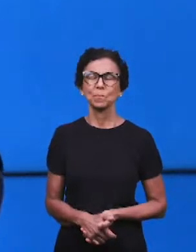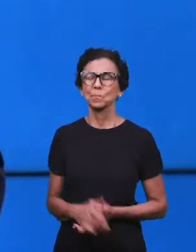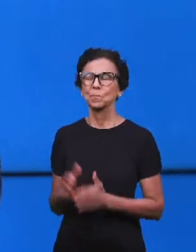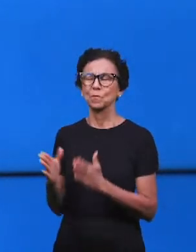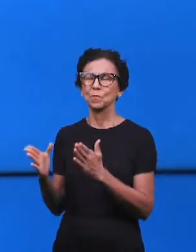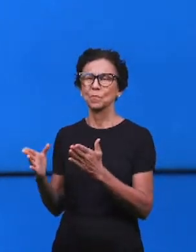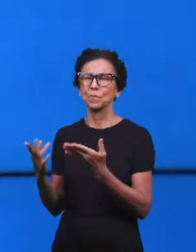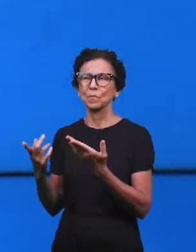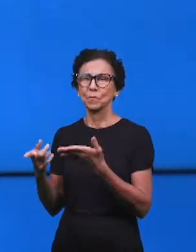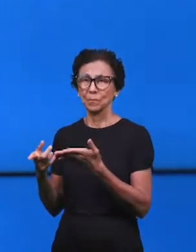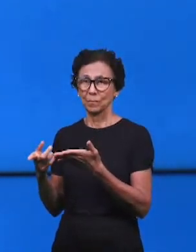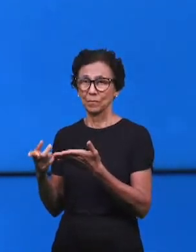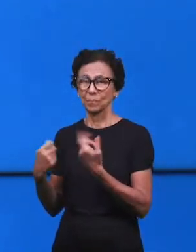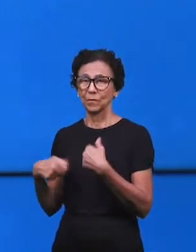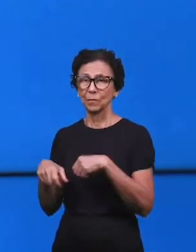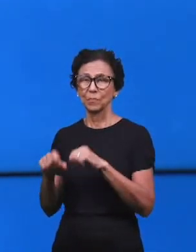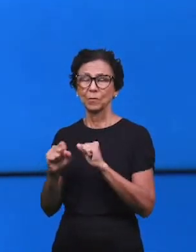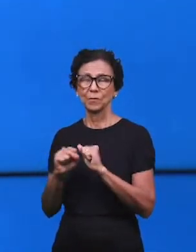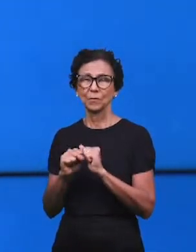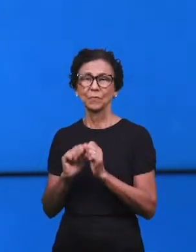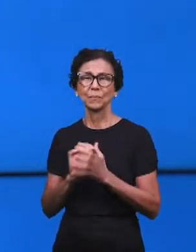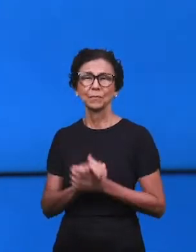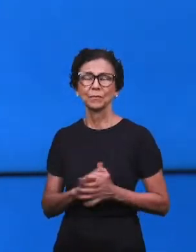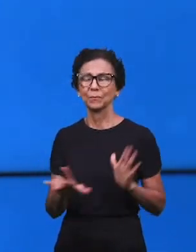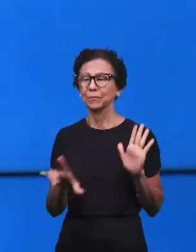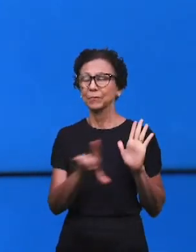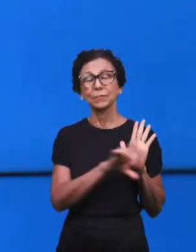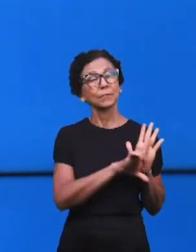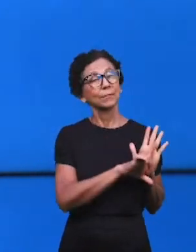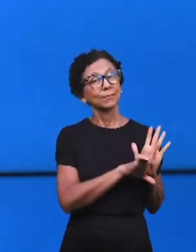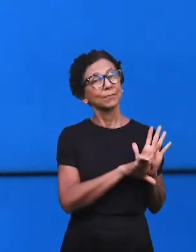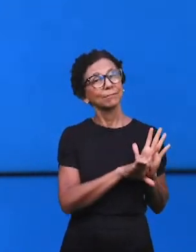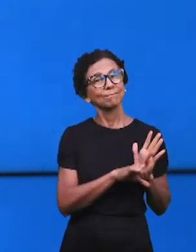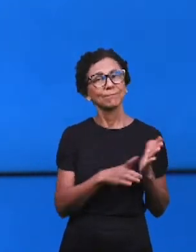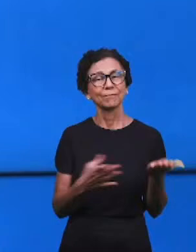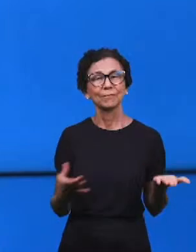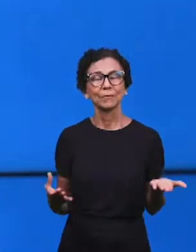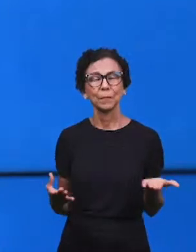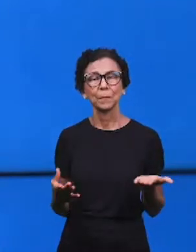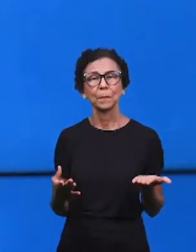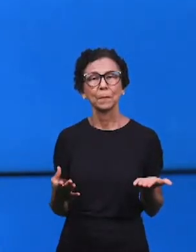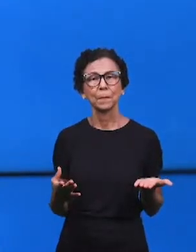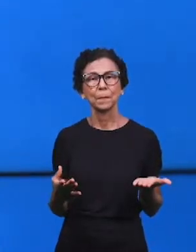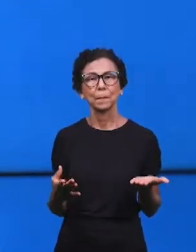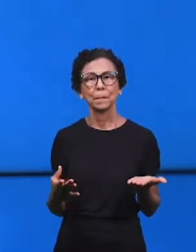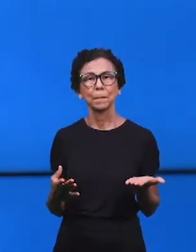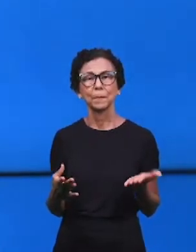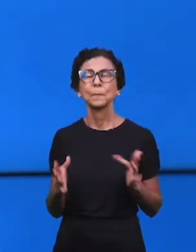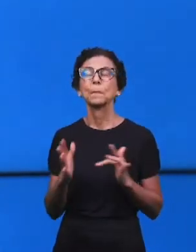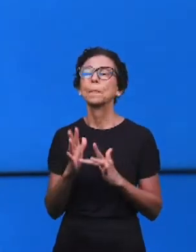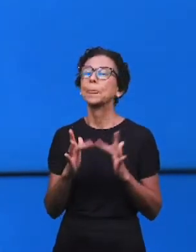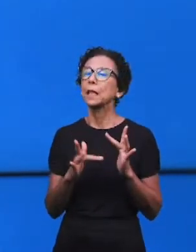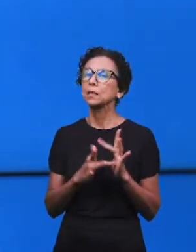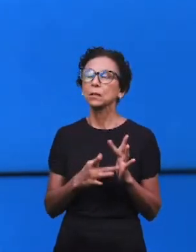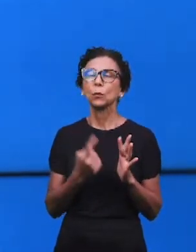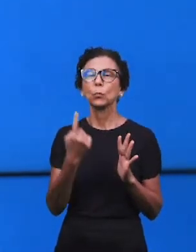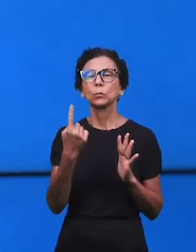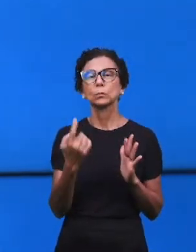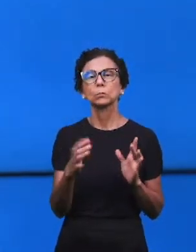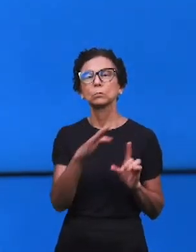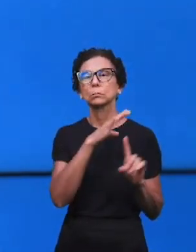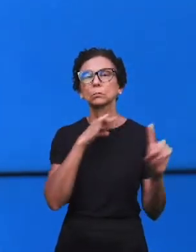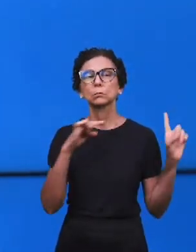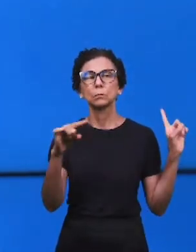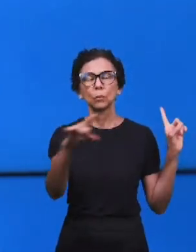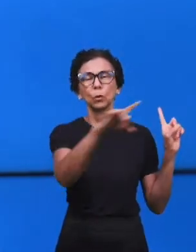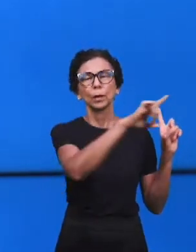único sacrifício que nos justificou diante do Pai, quem fez esse sacrifício foi o Senhor Jesus, quando Ele ofereceu a sua vida por